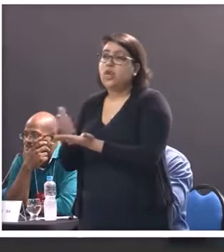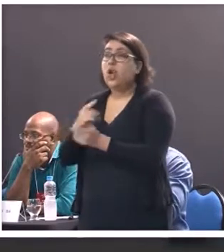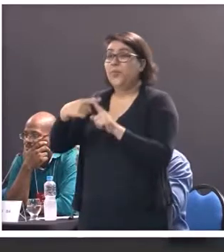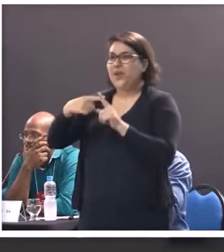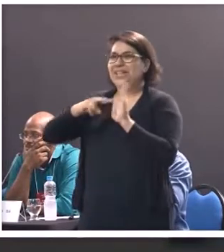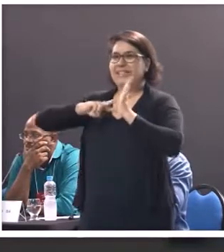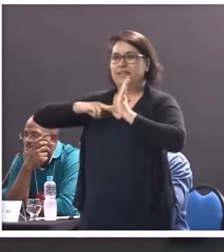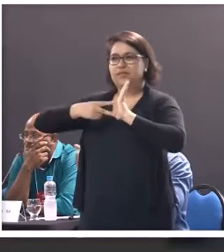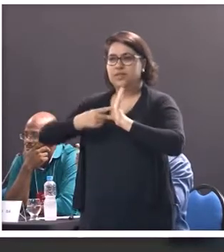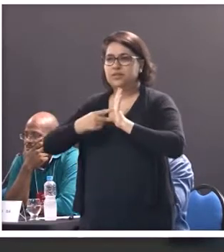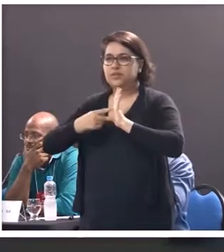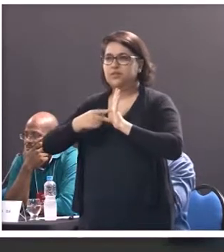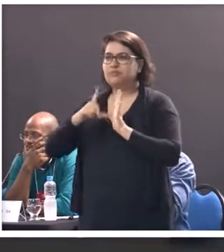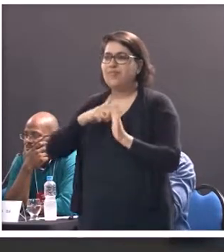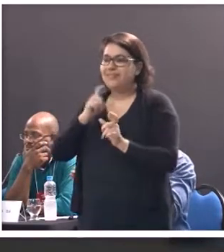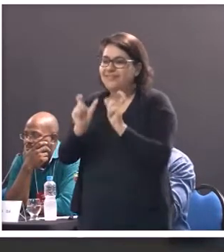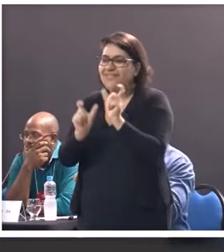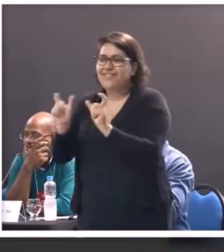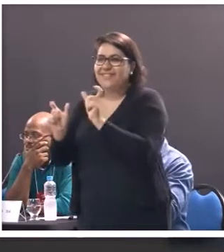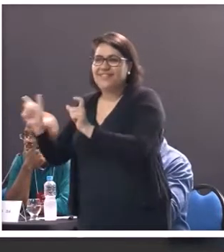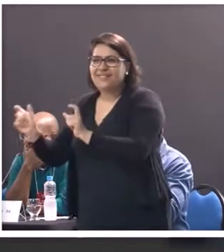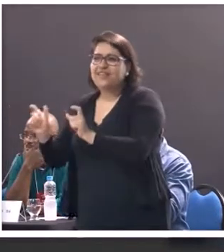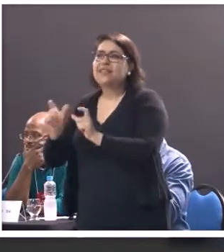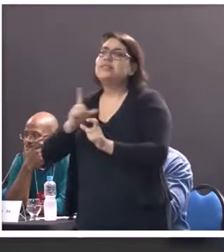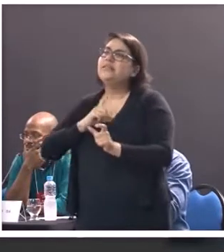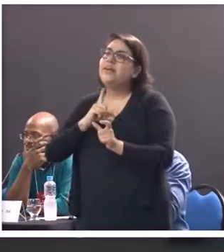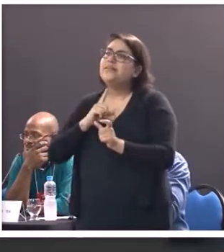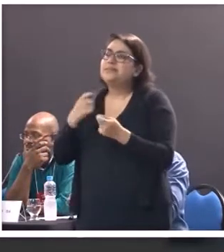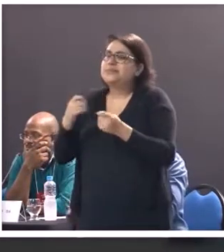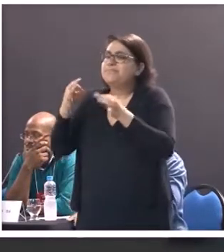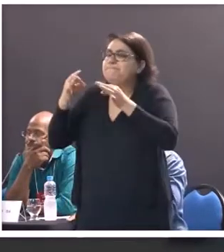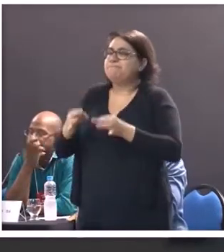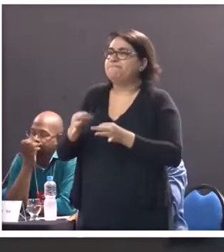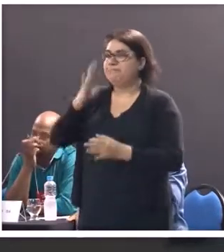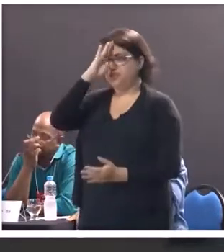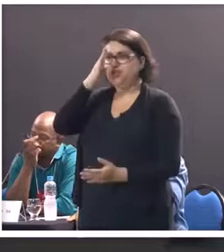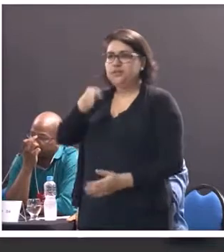o significado dos elementos vão ser muito diretos e muito precisos,